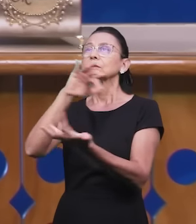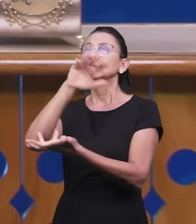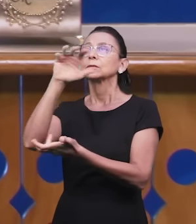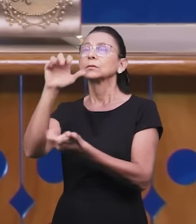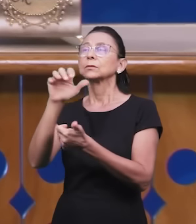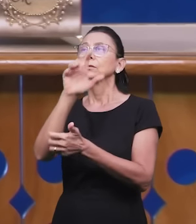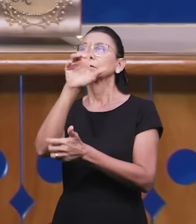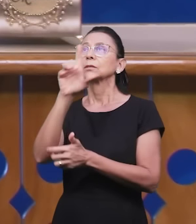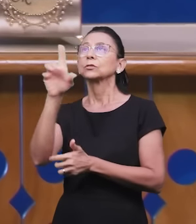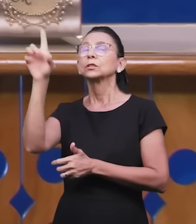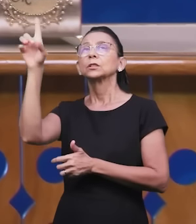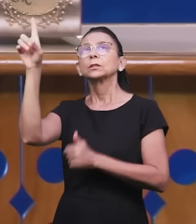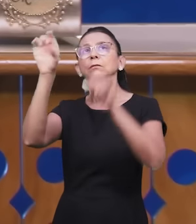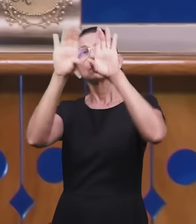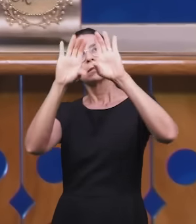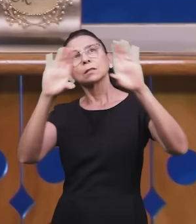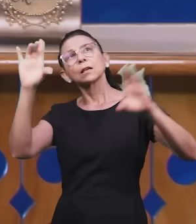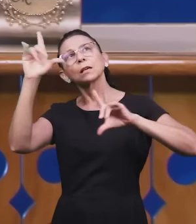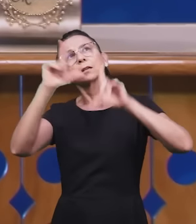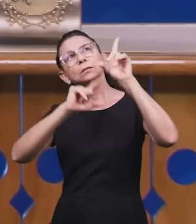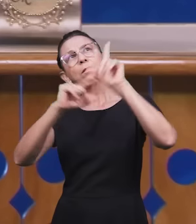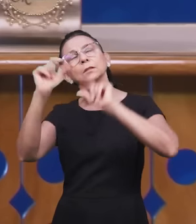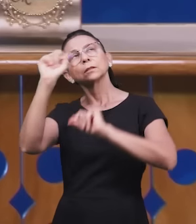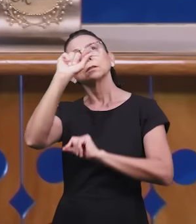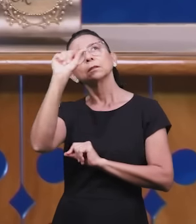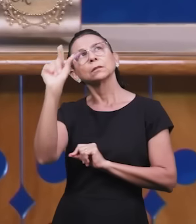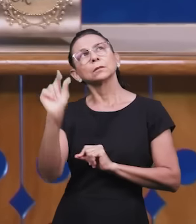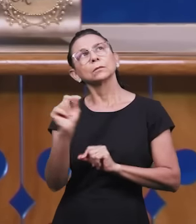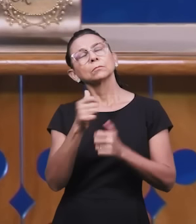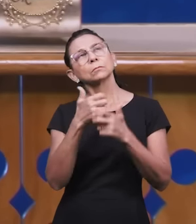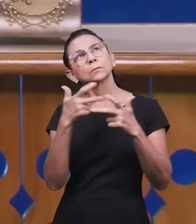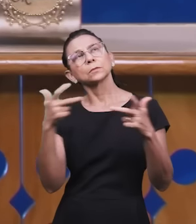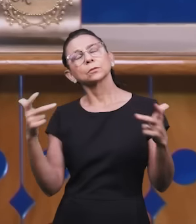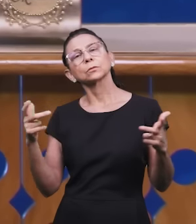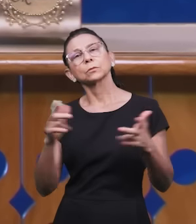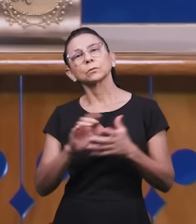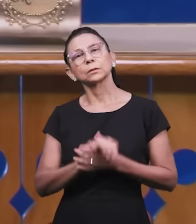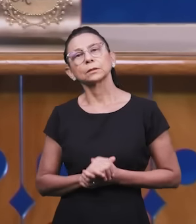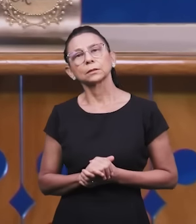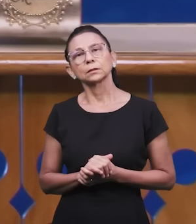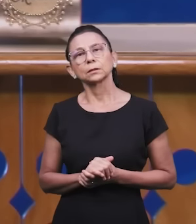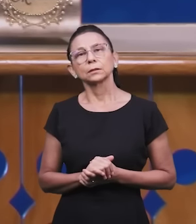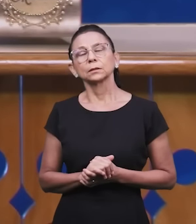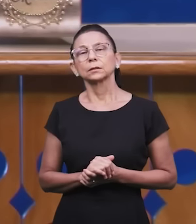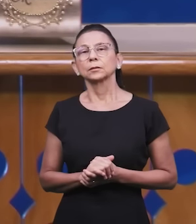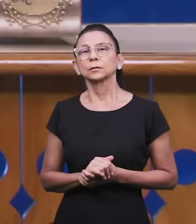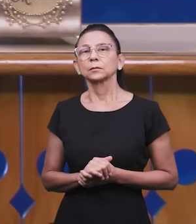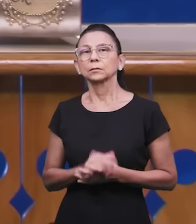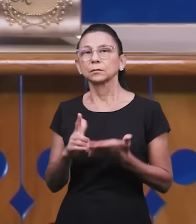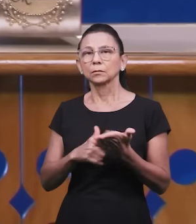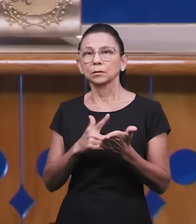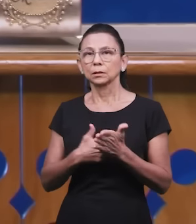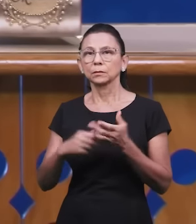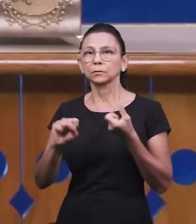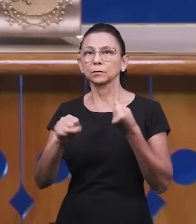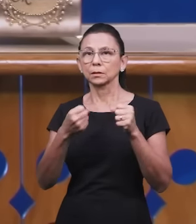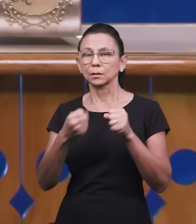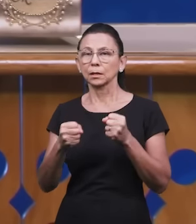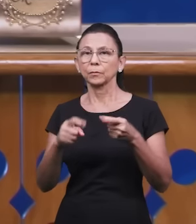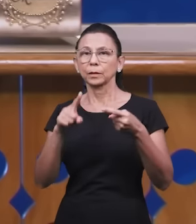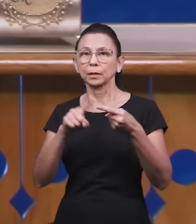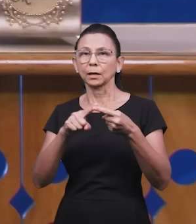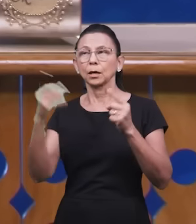pergunta. Mas ele não é somente profético, mas o salmo também é doutrinário e